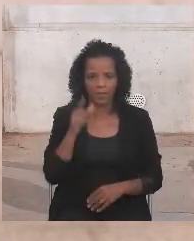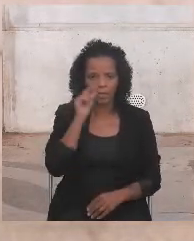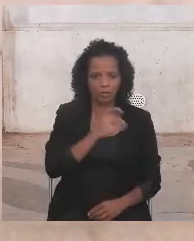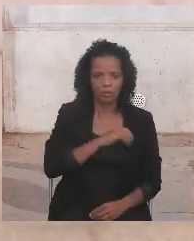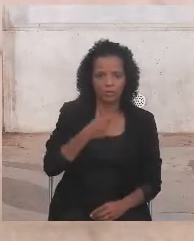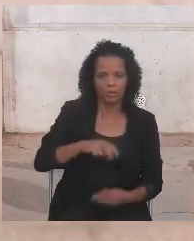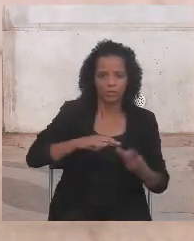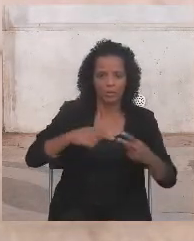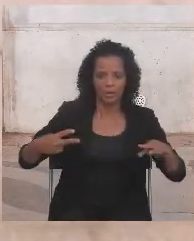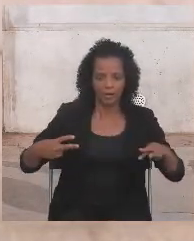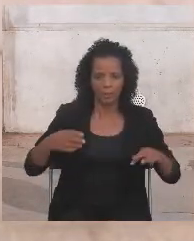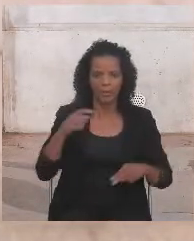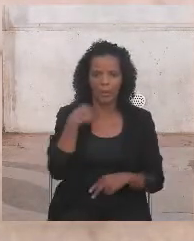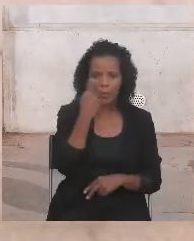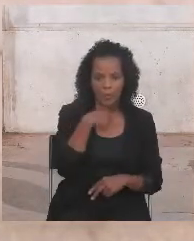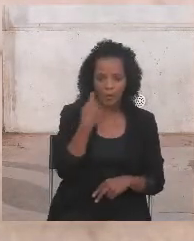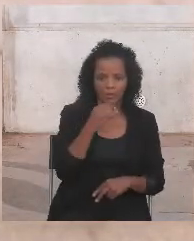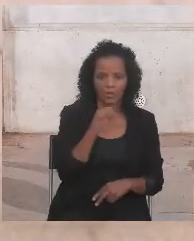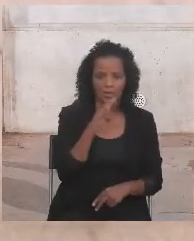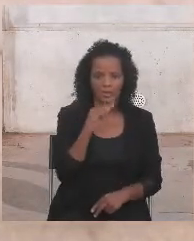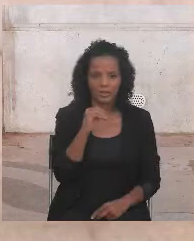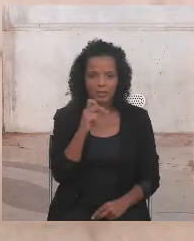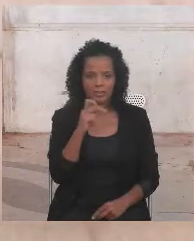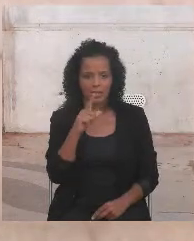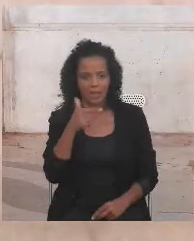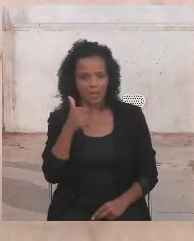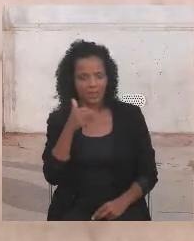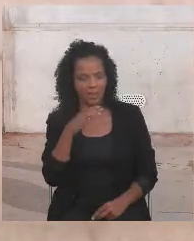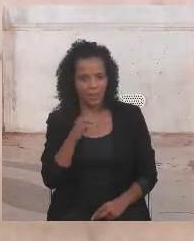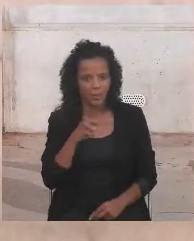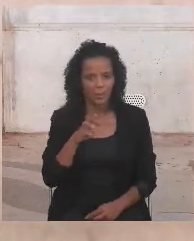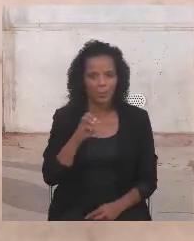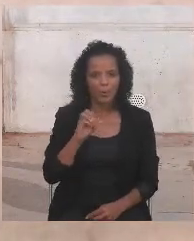Senhor Presidente da Câmara Municipal de Oeiras, Isaltino Moraes.